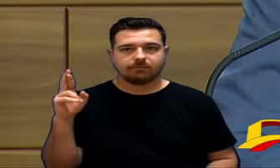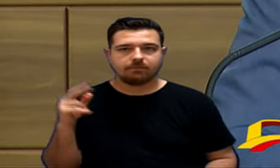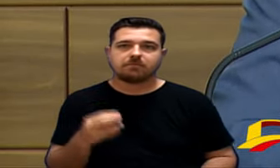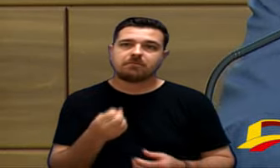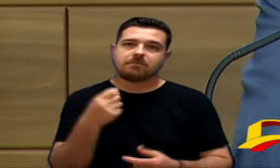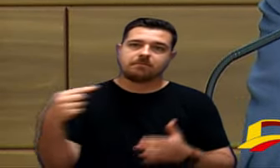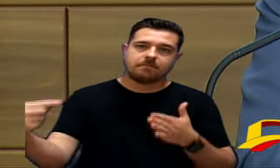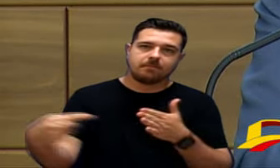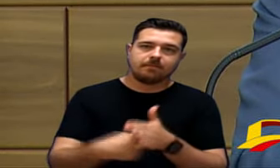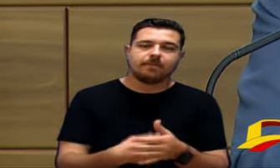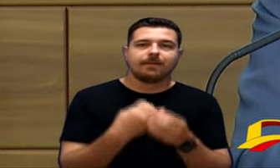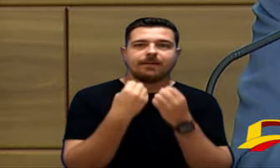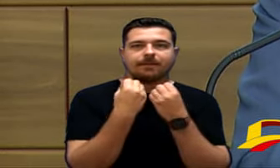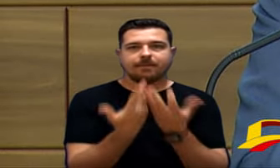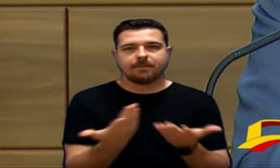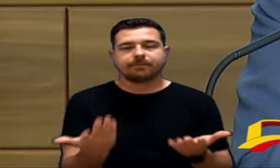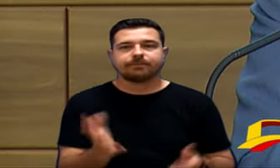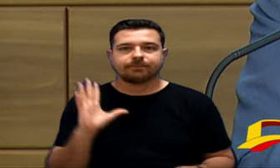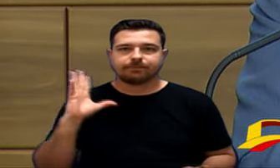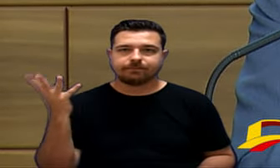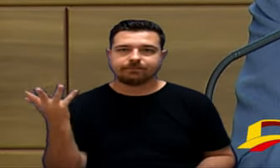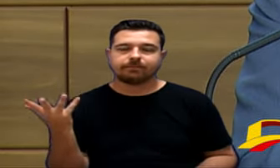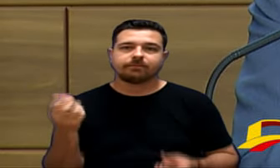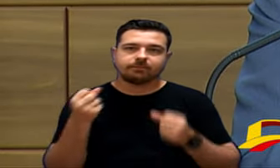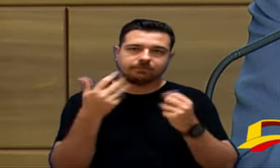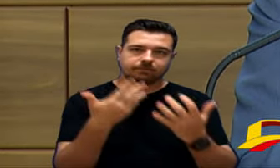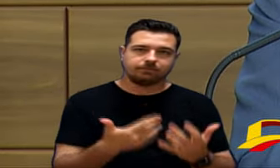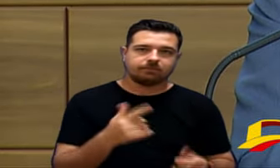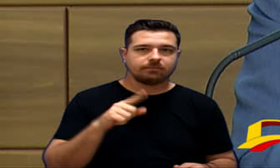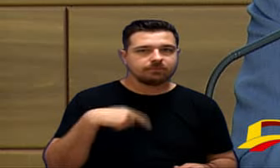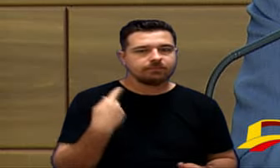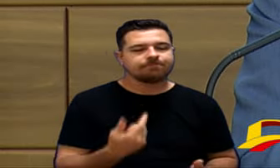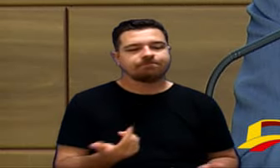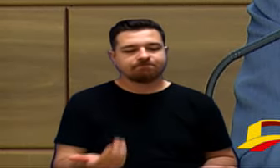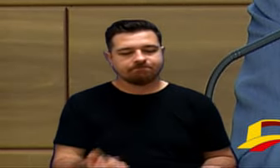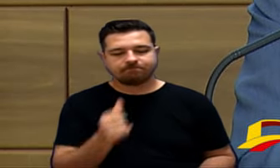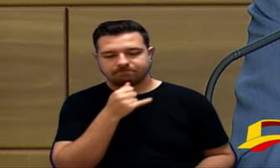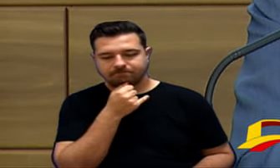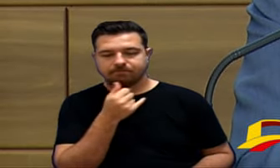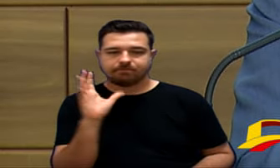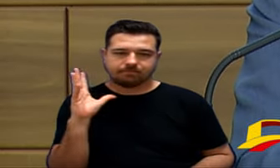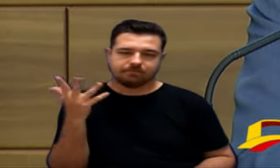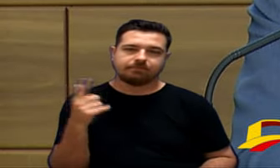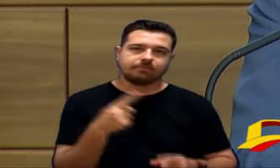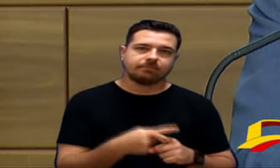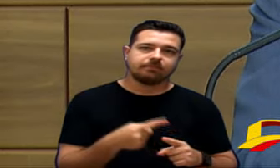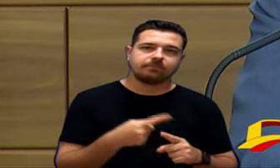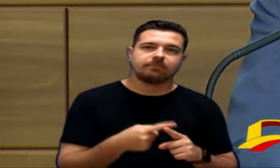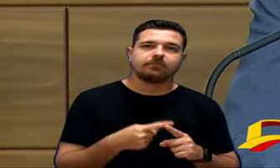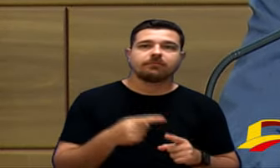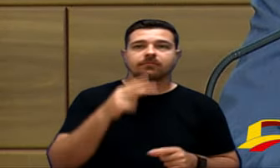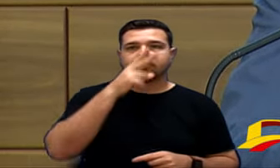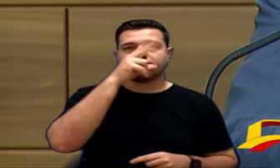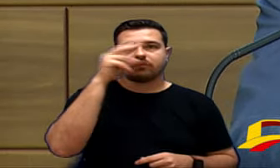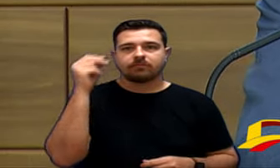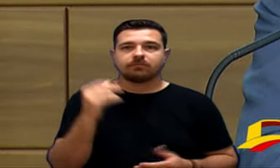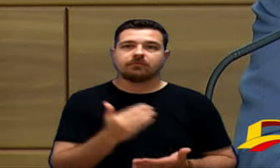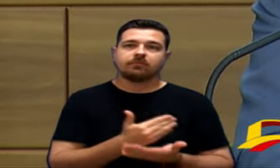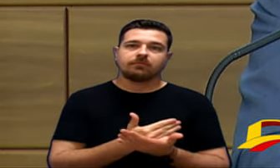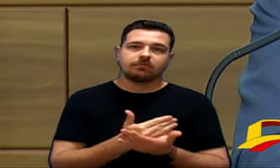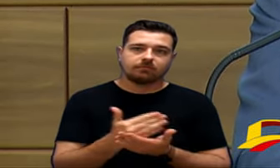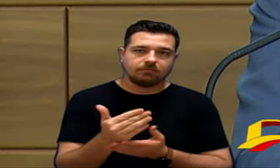pergunta e na verdade é assim né a gente lamenta muito quando esse tipo de coisa acontece né a prefitura abre um procedimento de